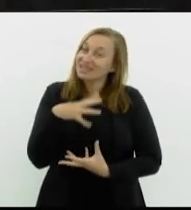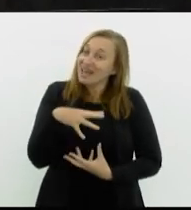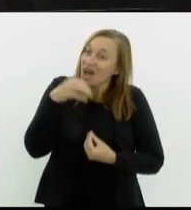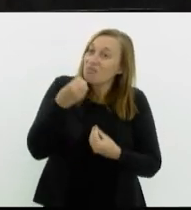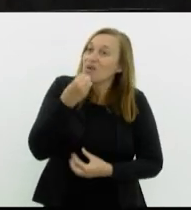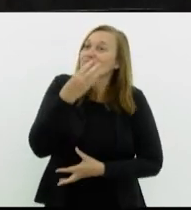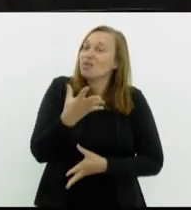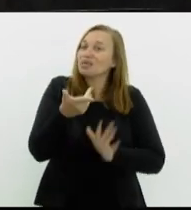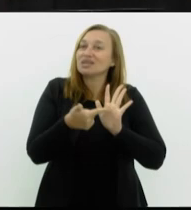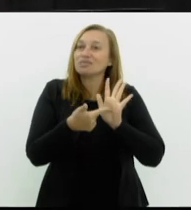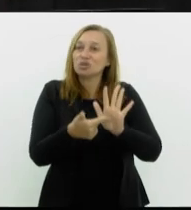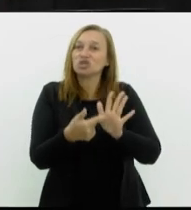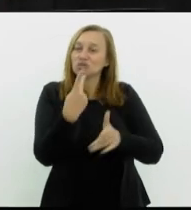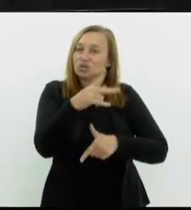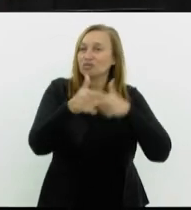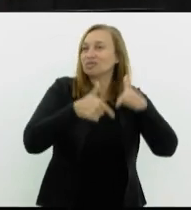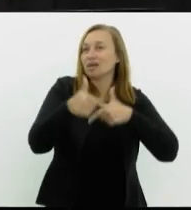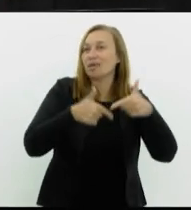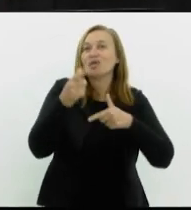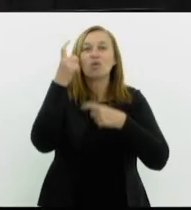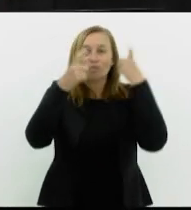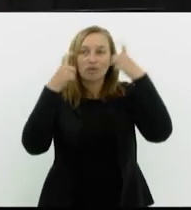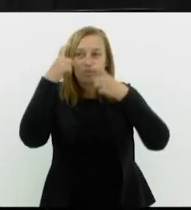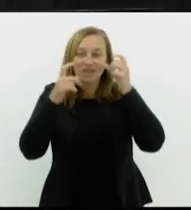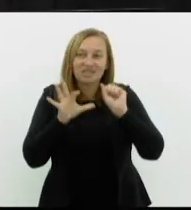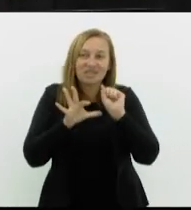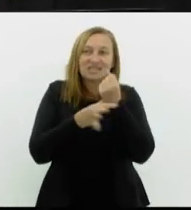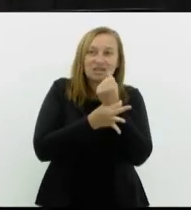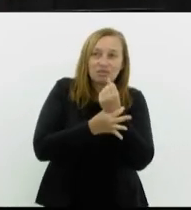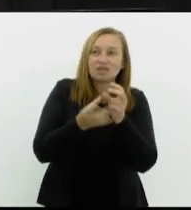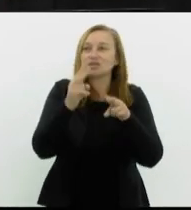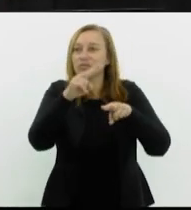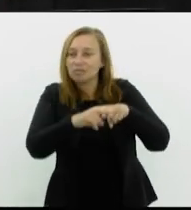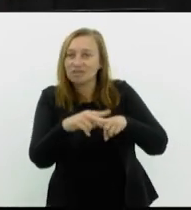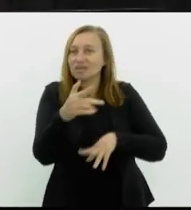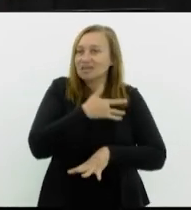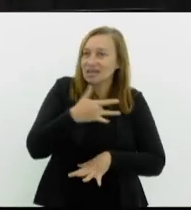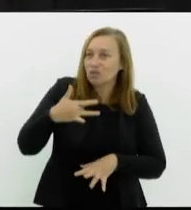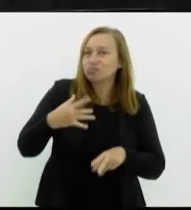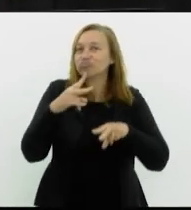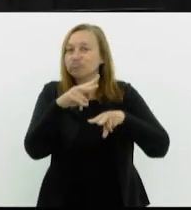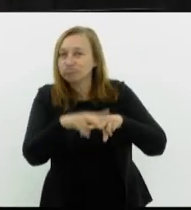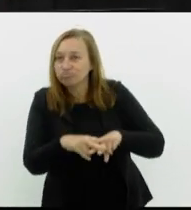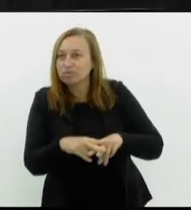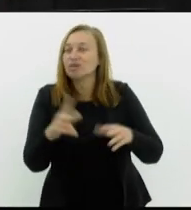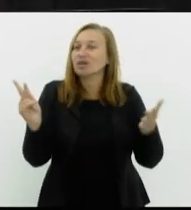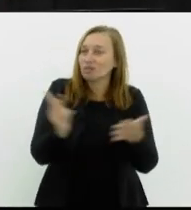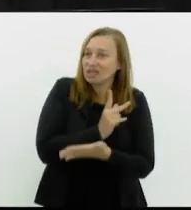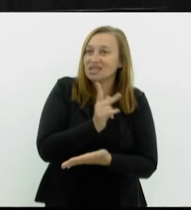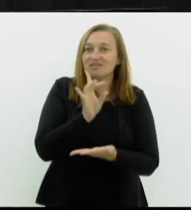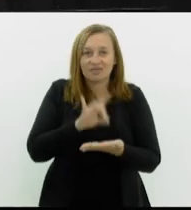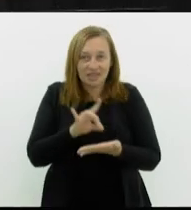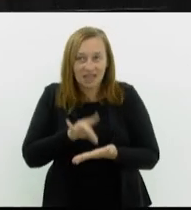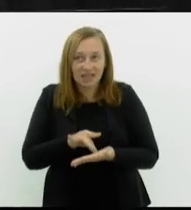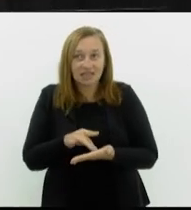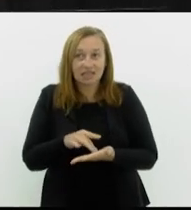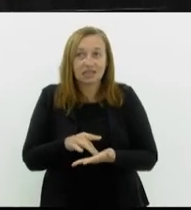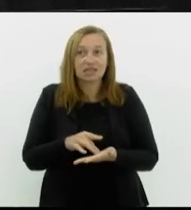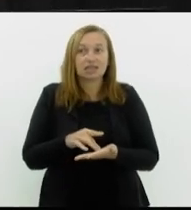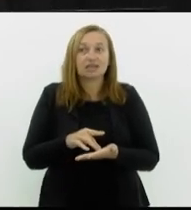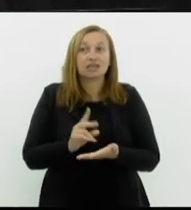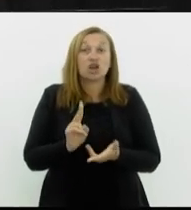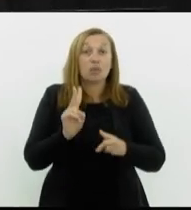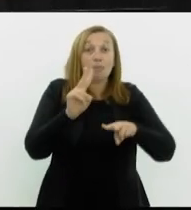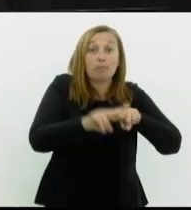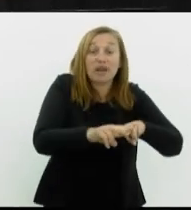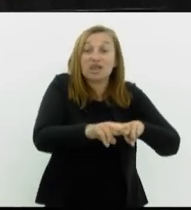está se refletindo no seu trabalho com a preocupação da segurança dos presos, da saúde dos presos, que é o que tem que acontecer mesmo. Eles têm que ficar presos,